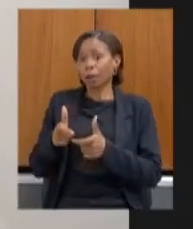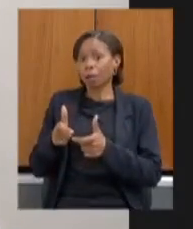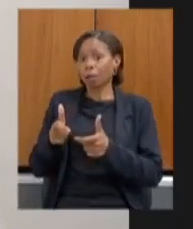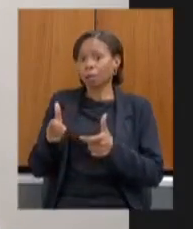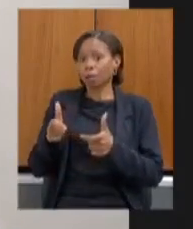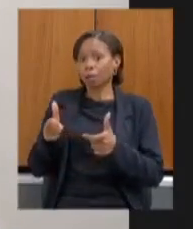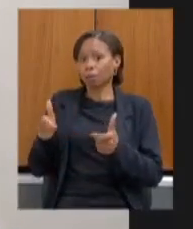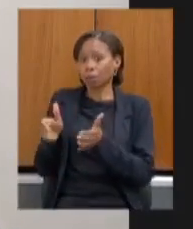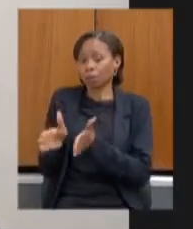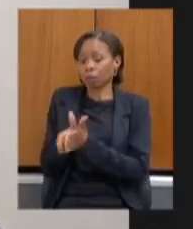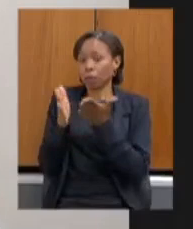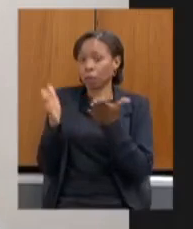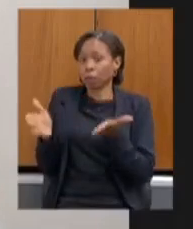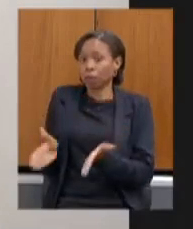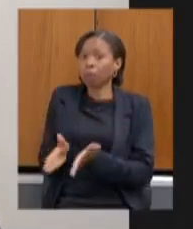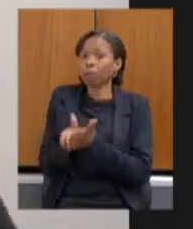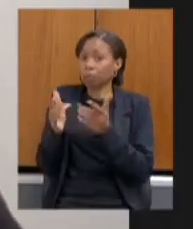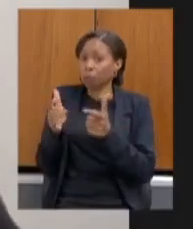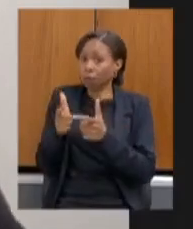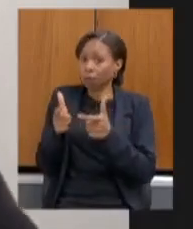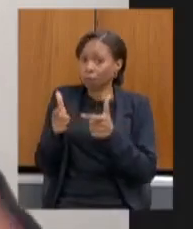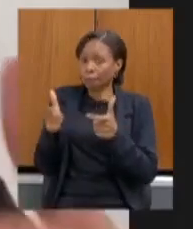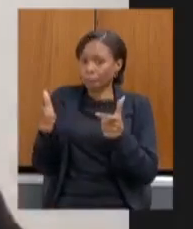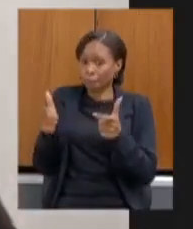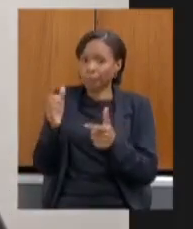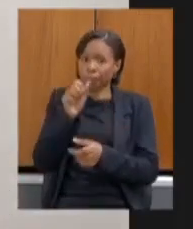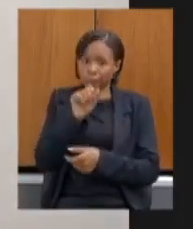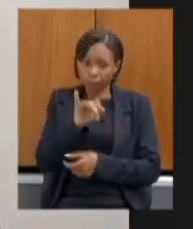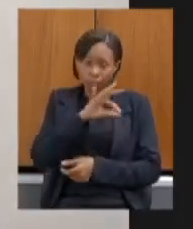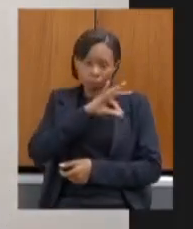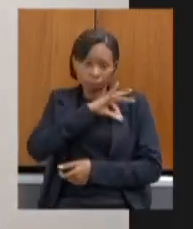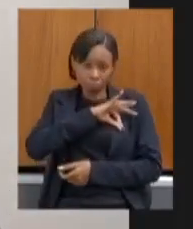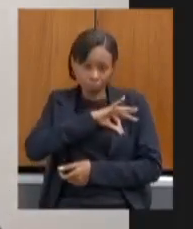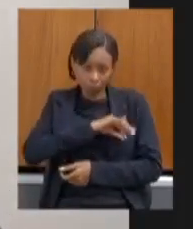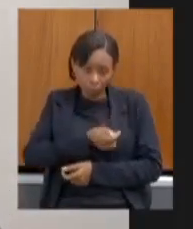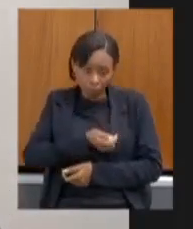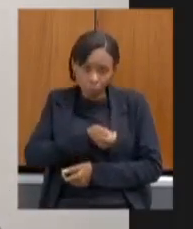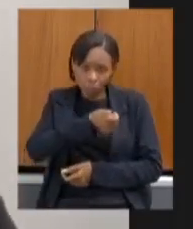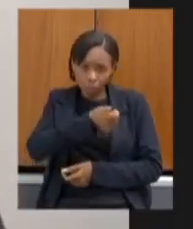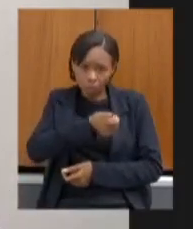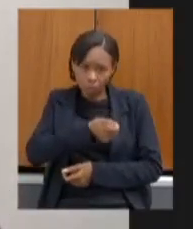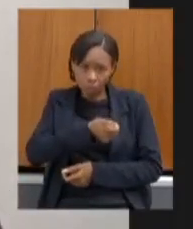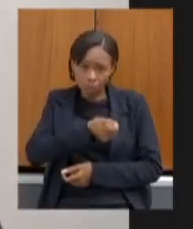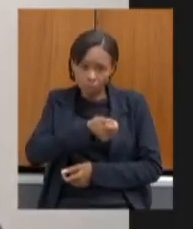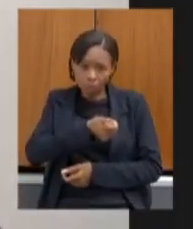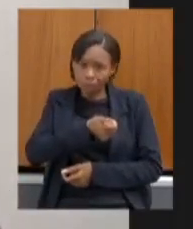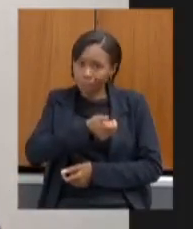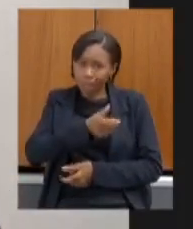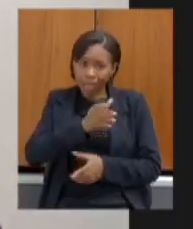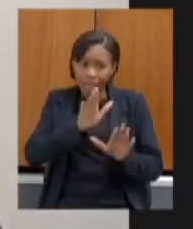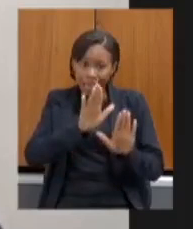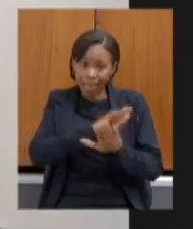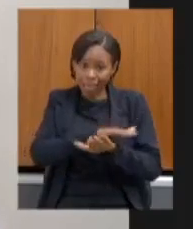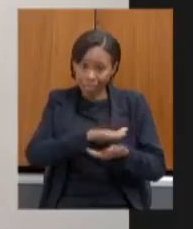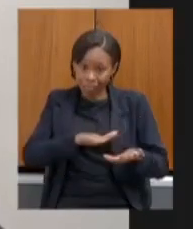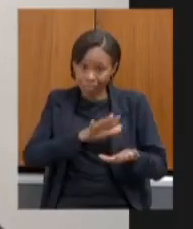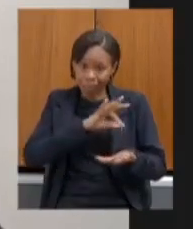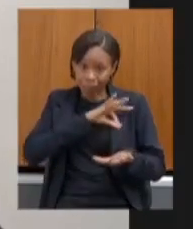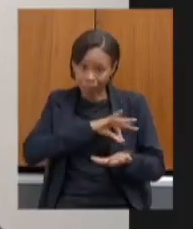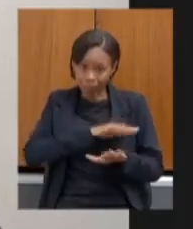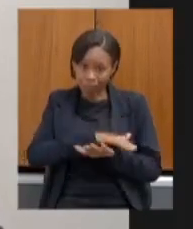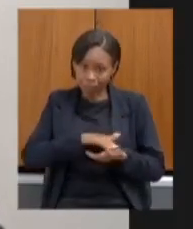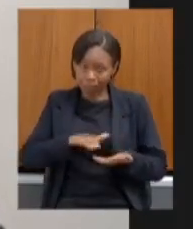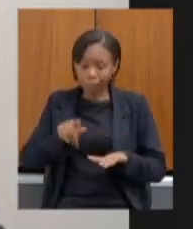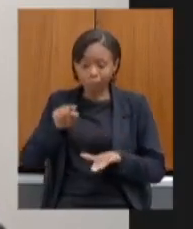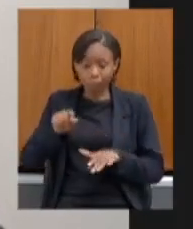auxílio emergencial, essa pobreza vai ser ampliada, e a pobreza se